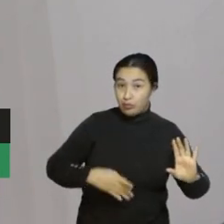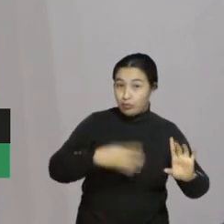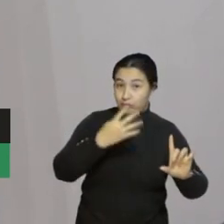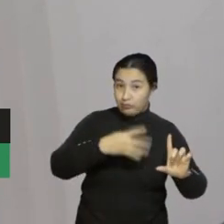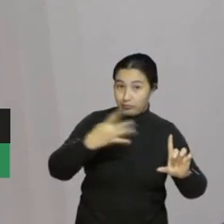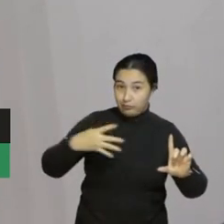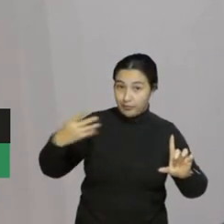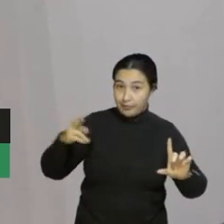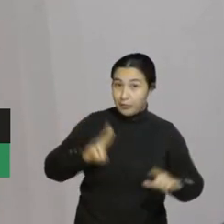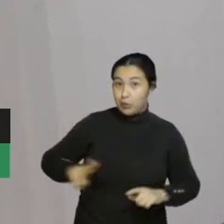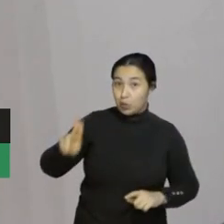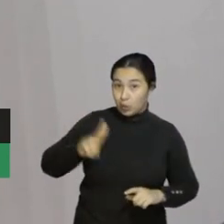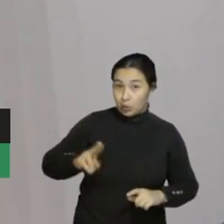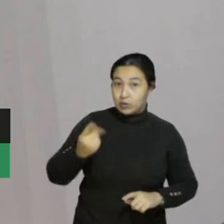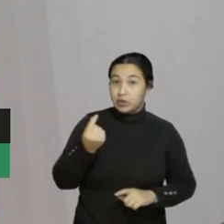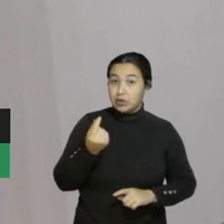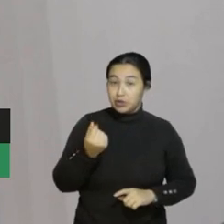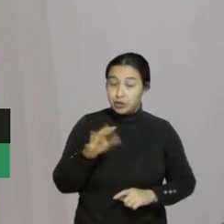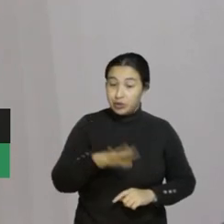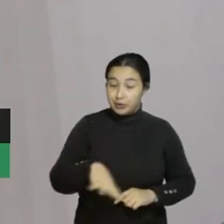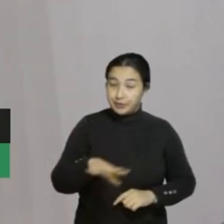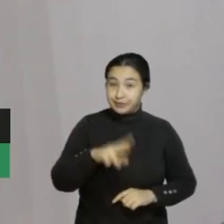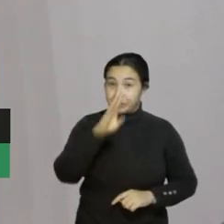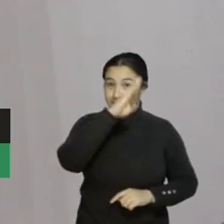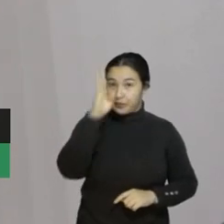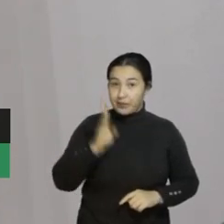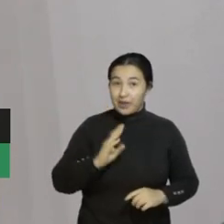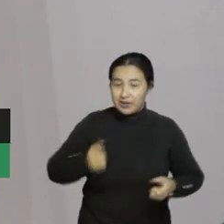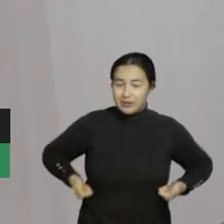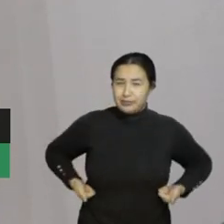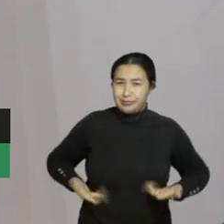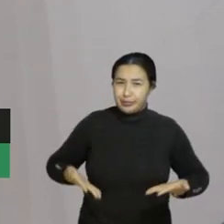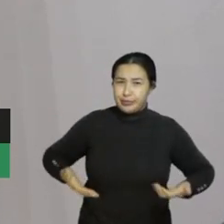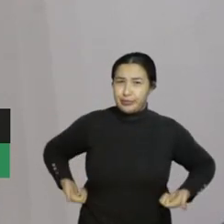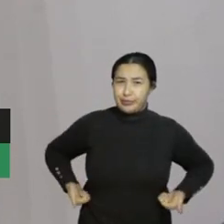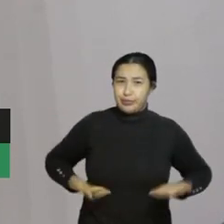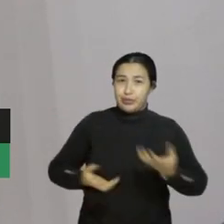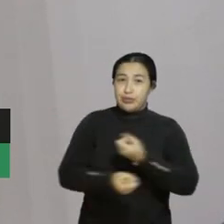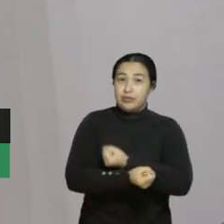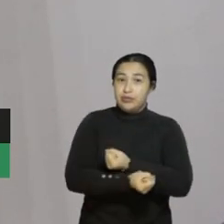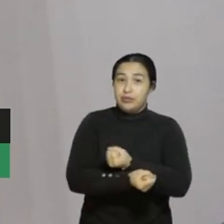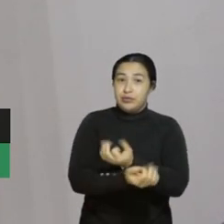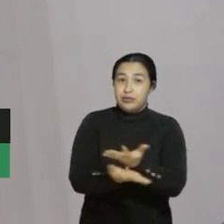vocês sabem, mas o Brasil gasta milhões de reais para distribuir